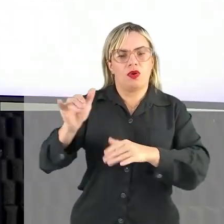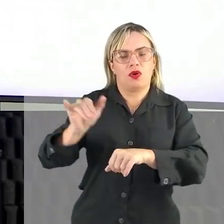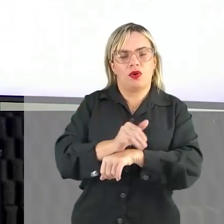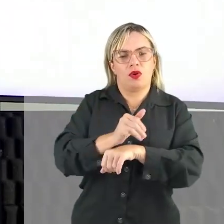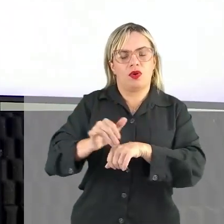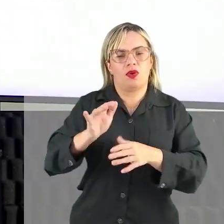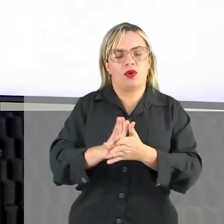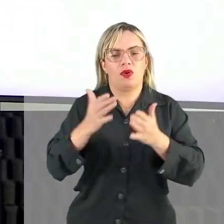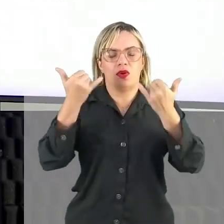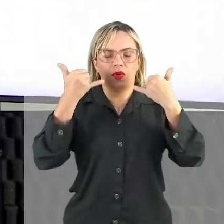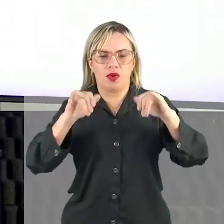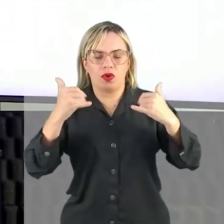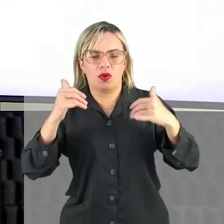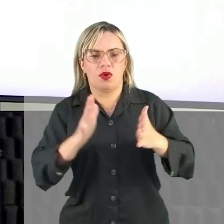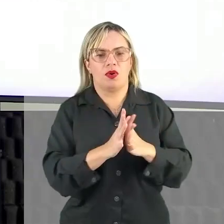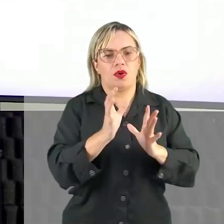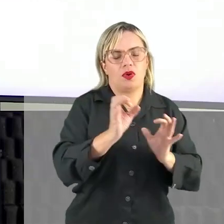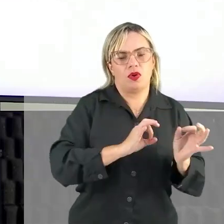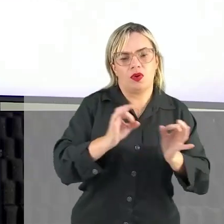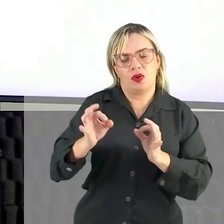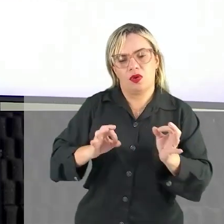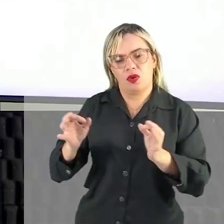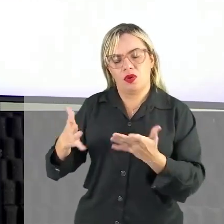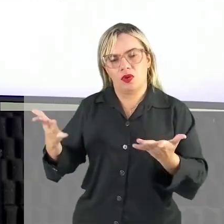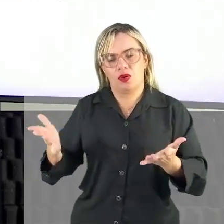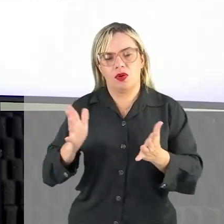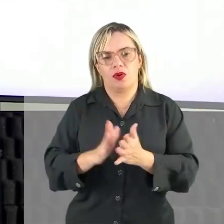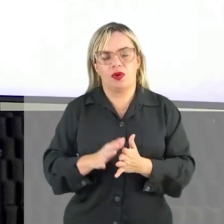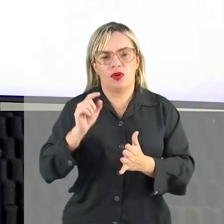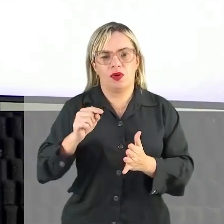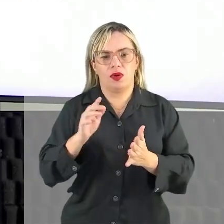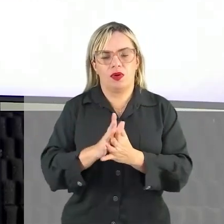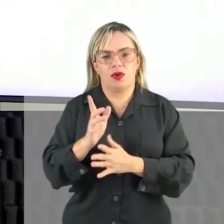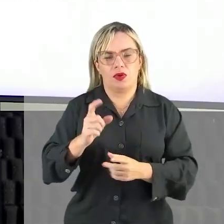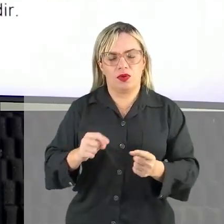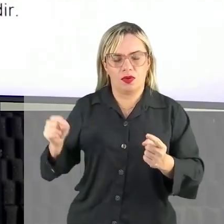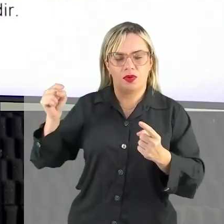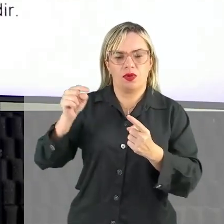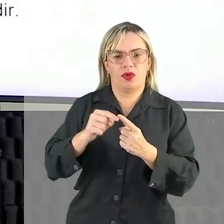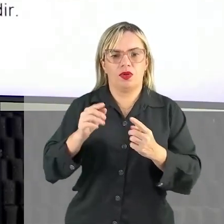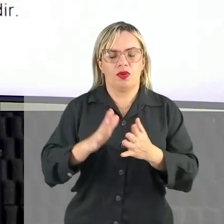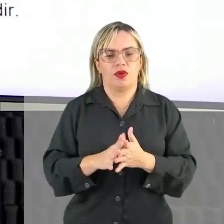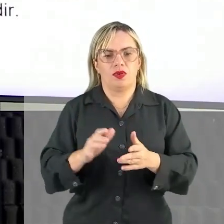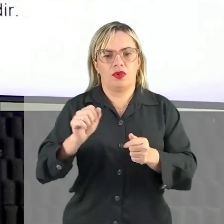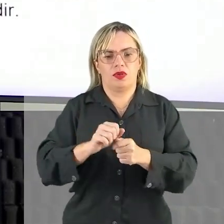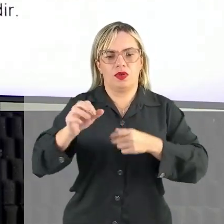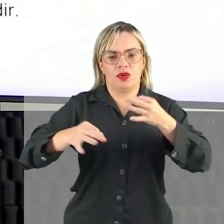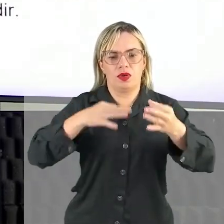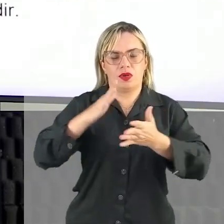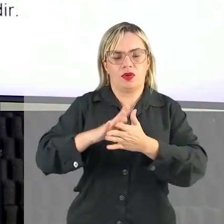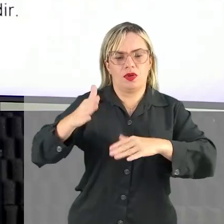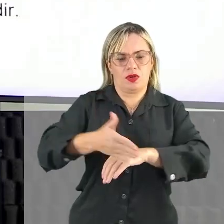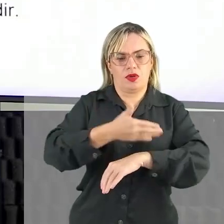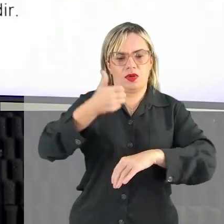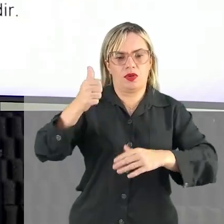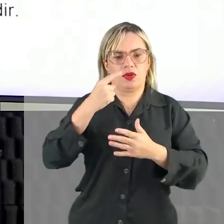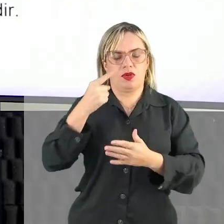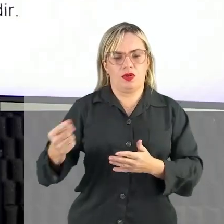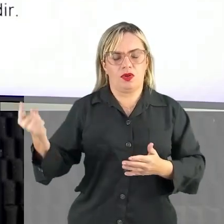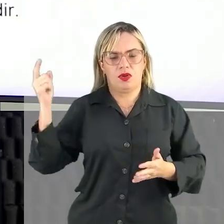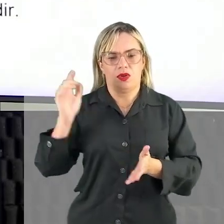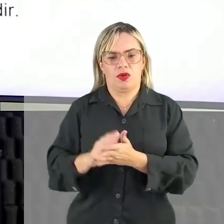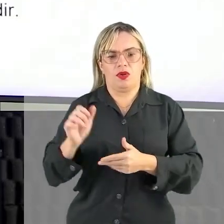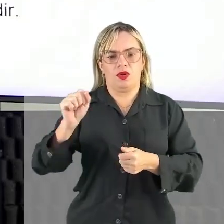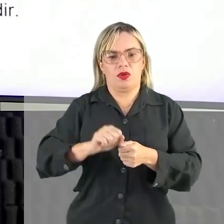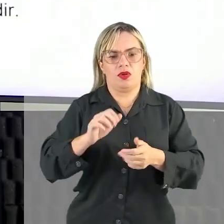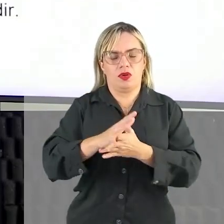informações no seu planejamento a fim de que você faça um argumento bem melhor e aí essa operação argumentativa que